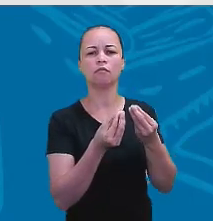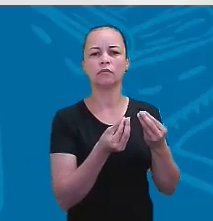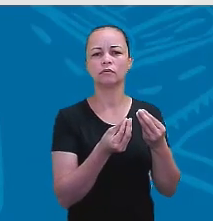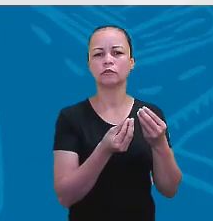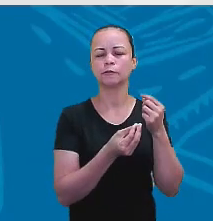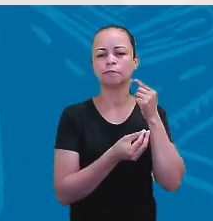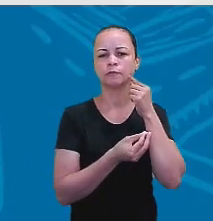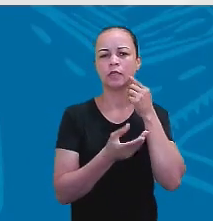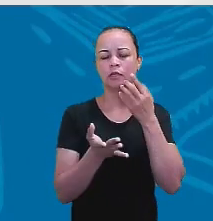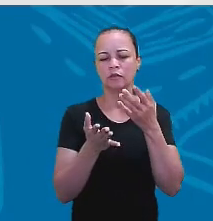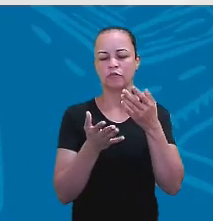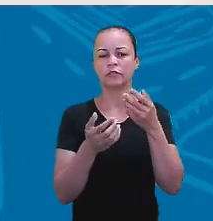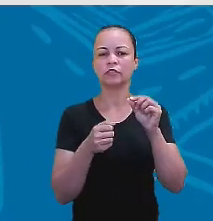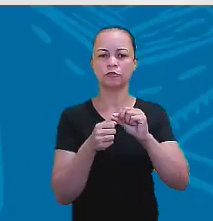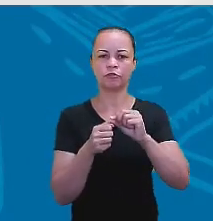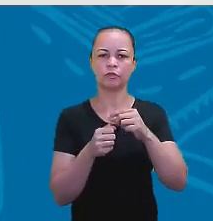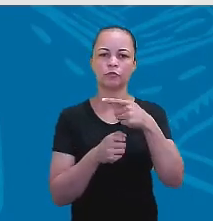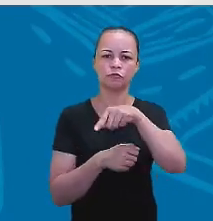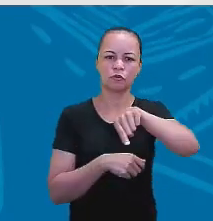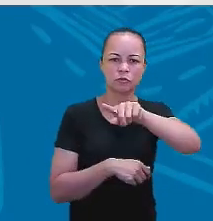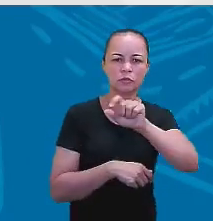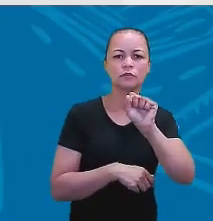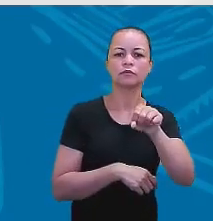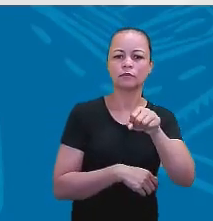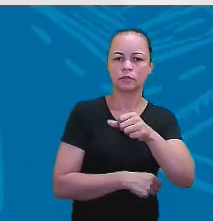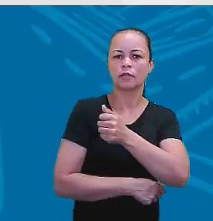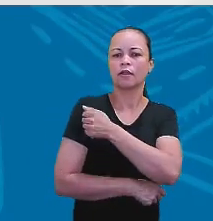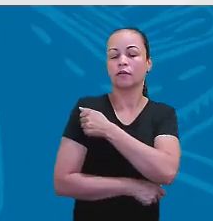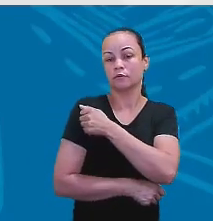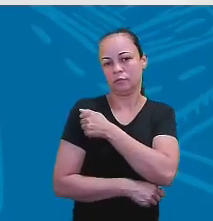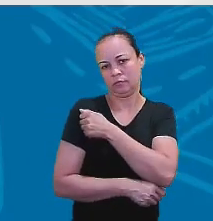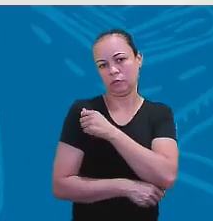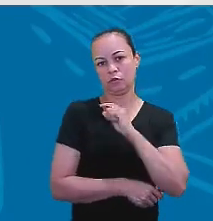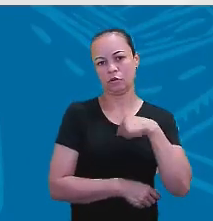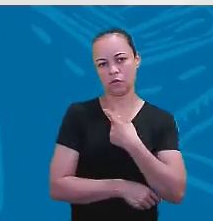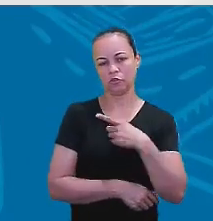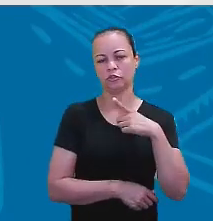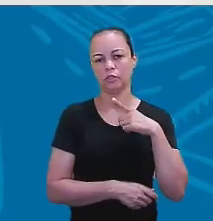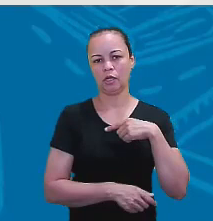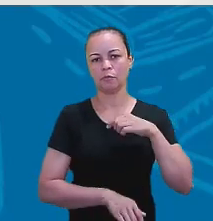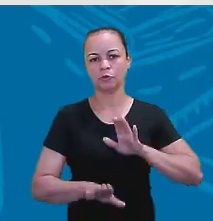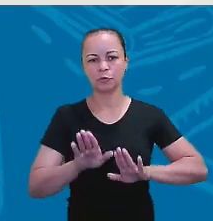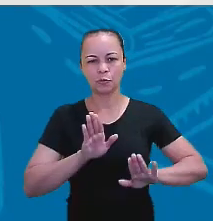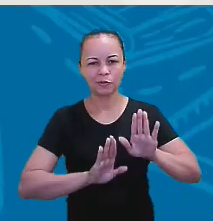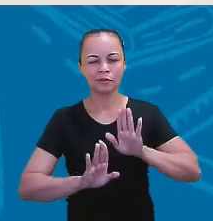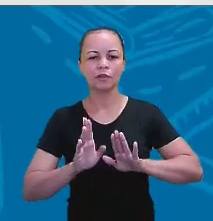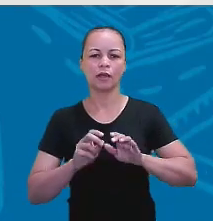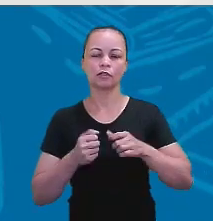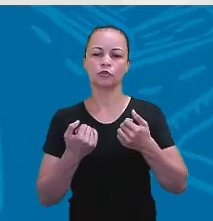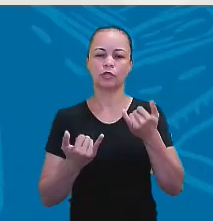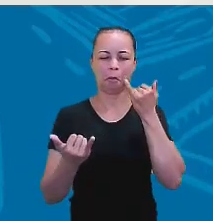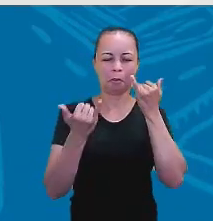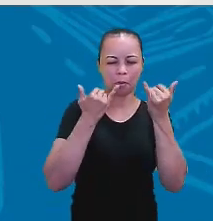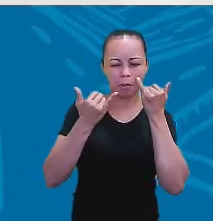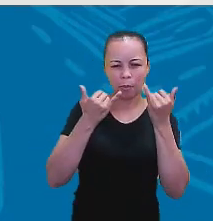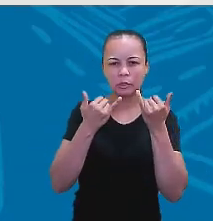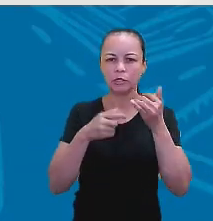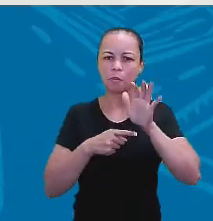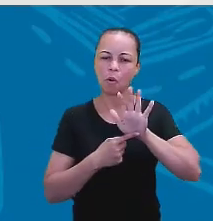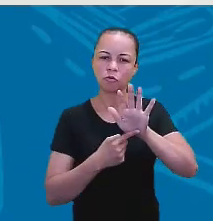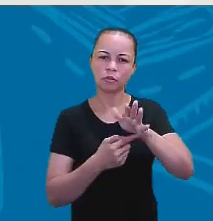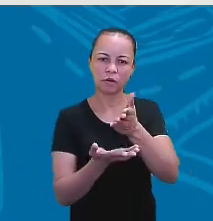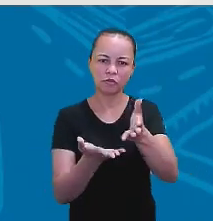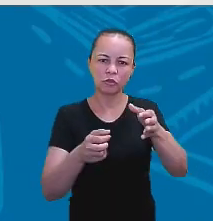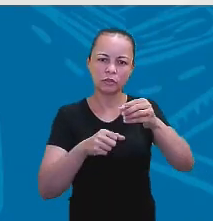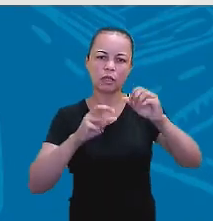você sim, aluno. Porque a gente tem todo o cuidado de buscar informações, de trazer assuntos que